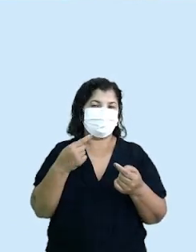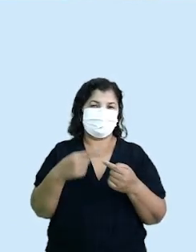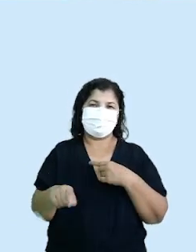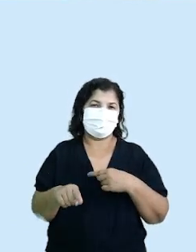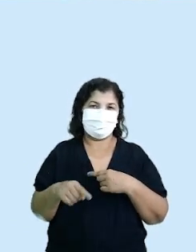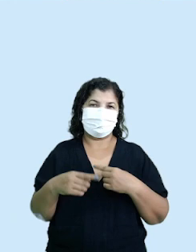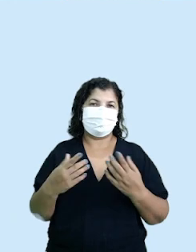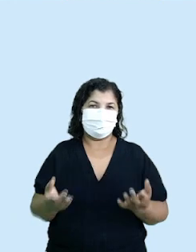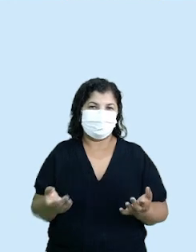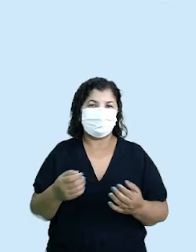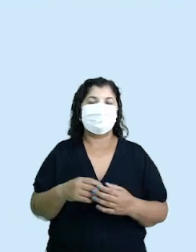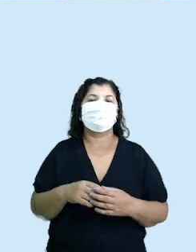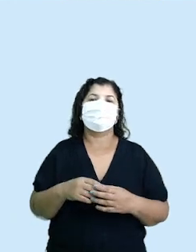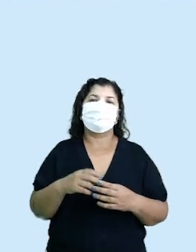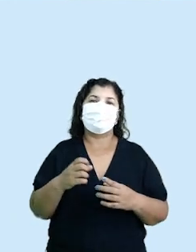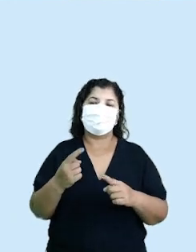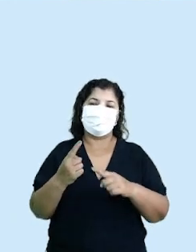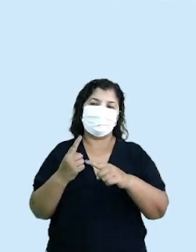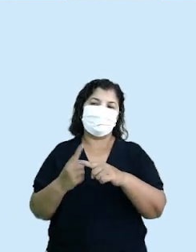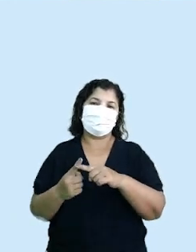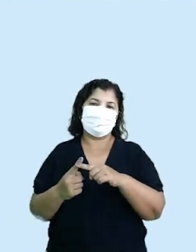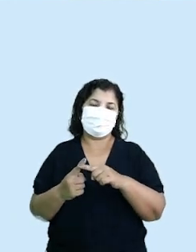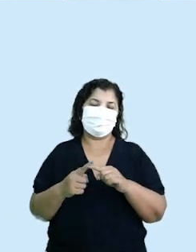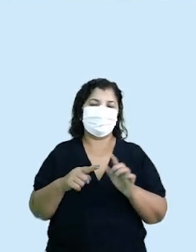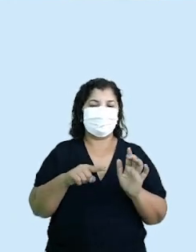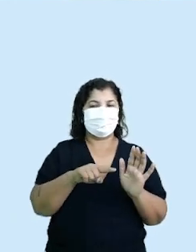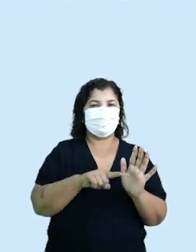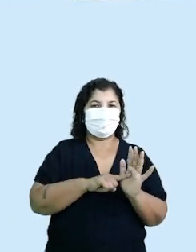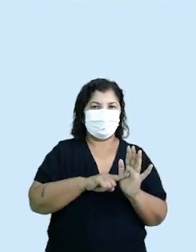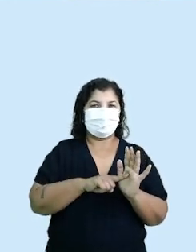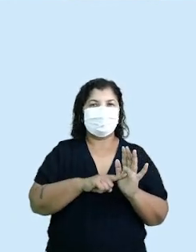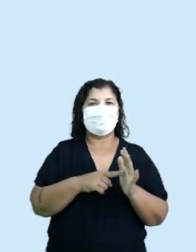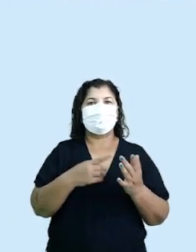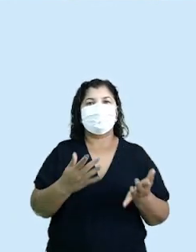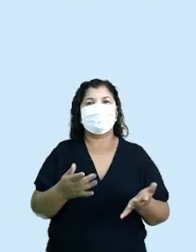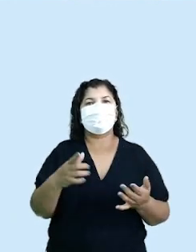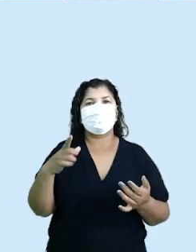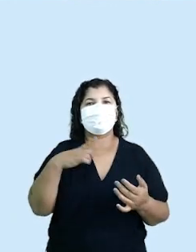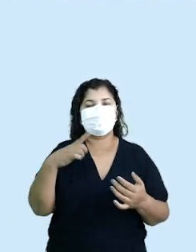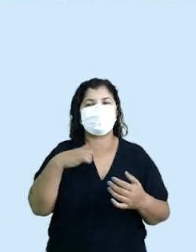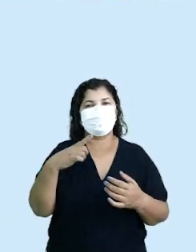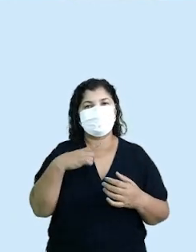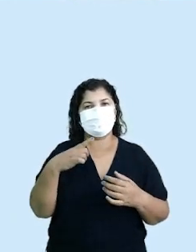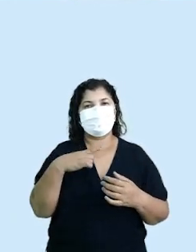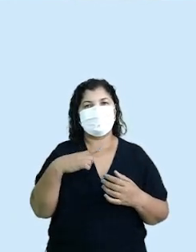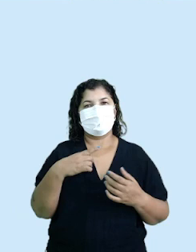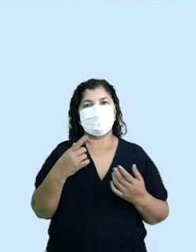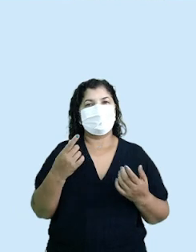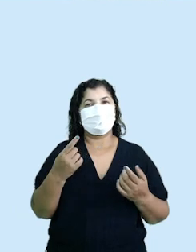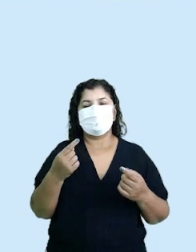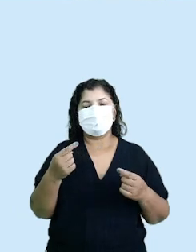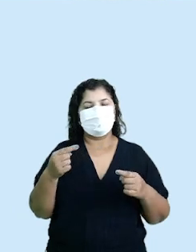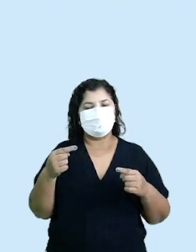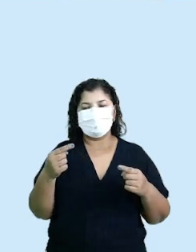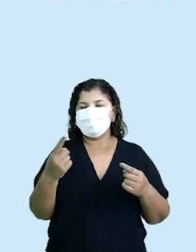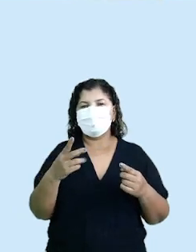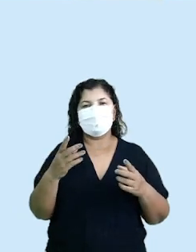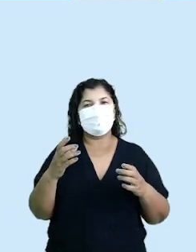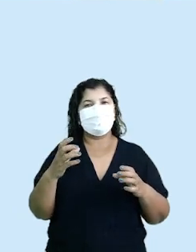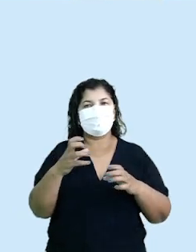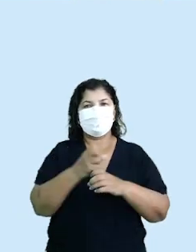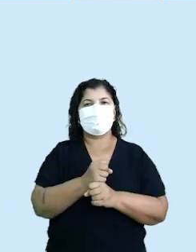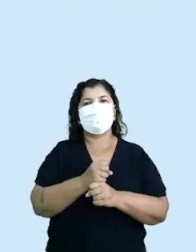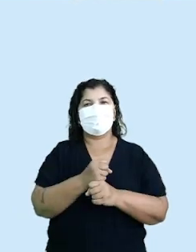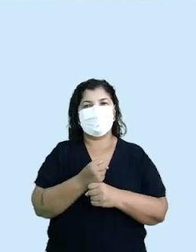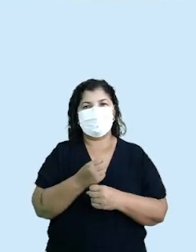Ao associar o polo positivo com o negativo, o que você está fazendo é uma associação em série. Você está somando